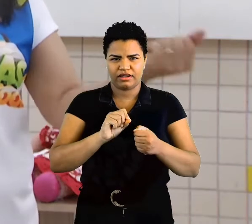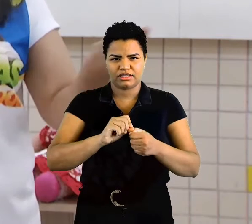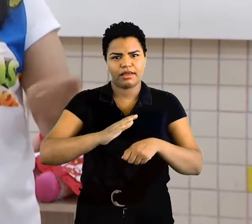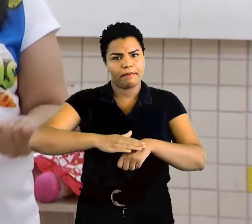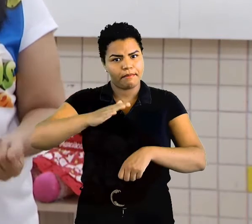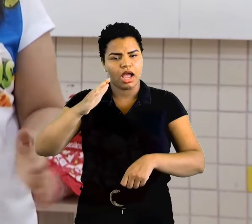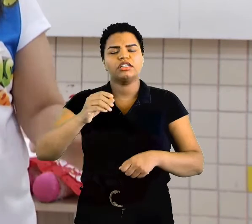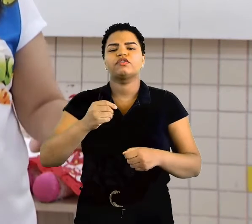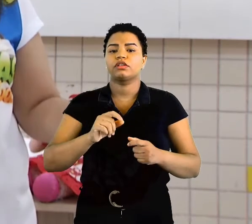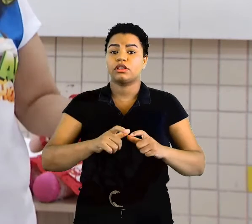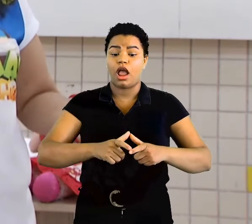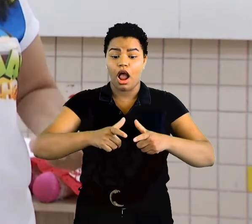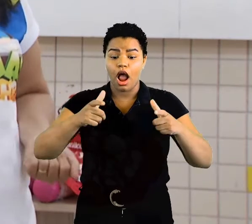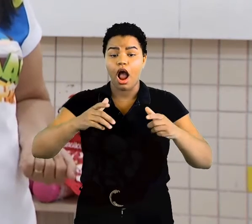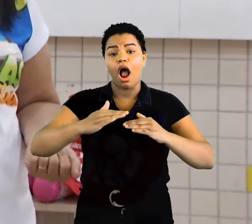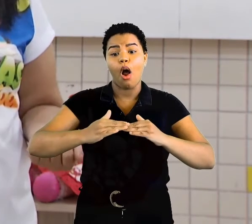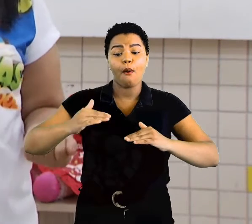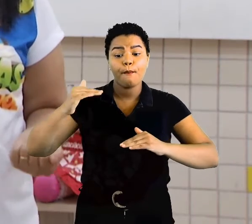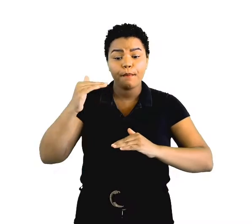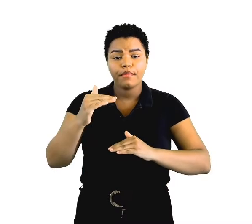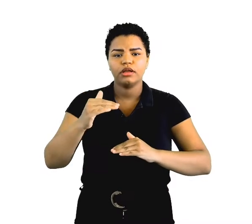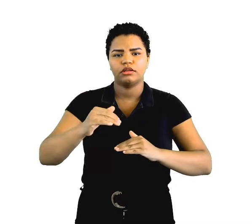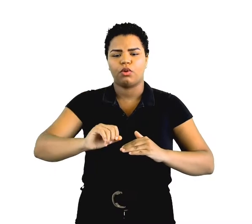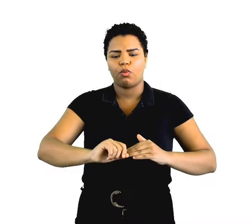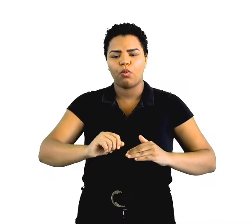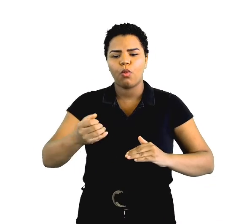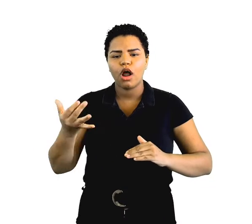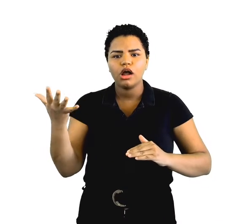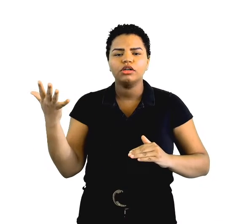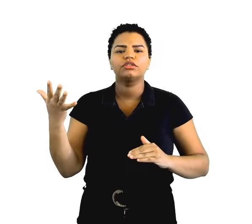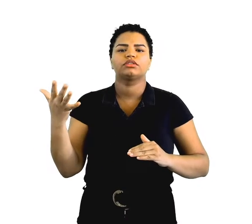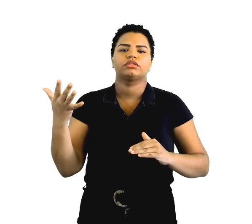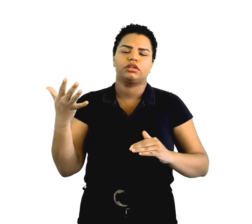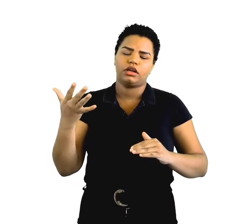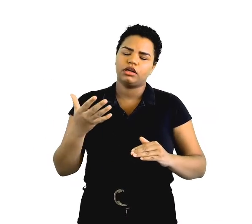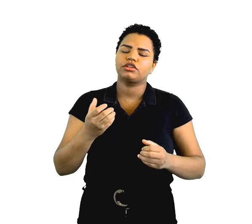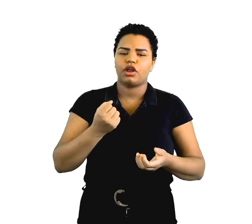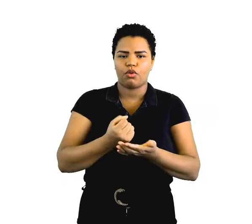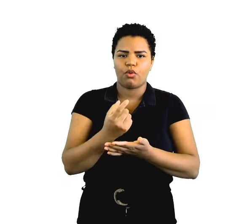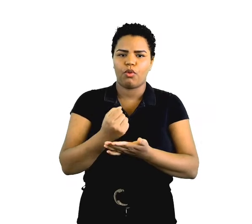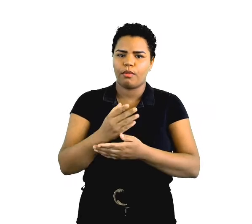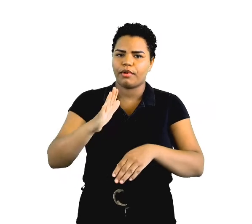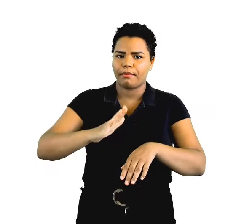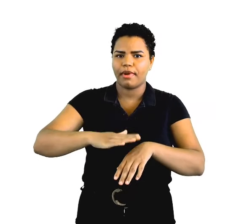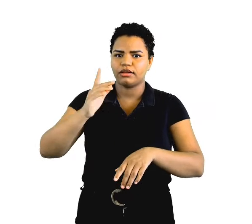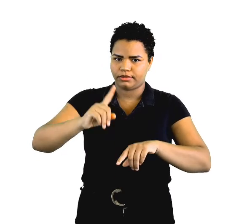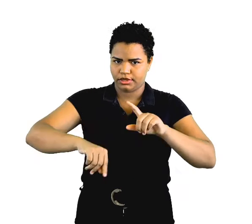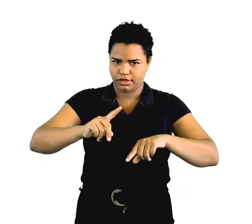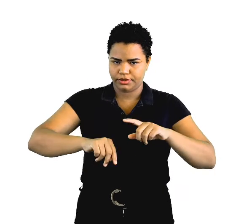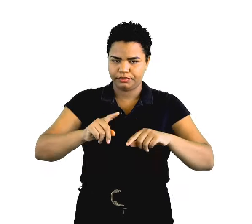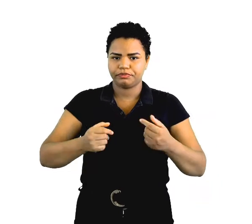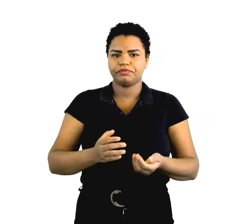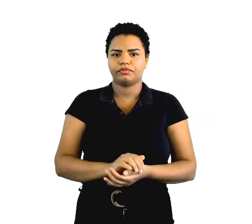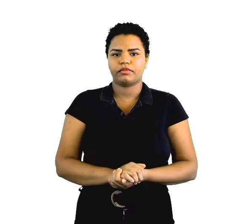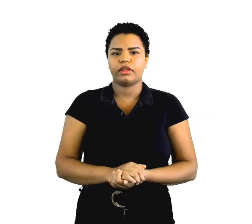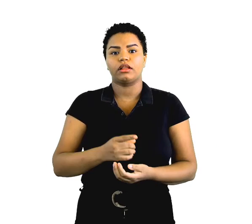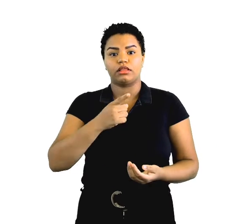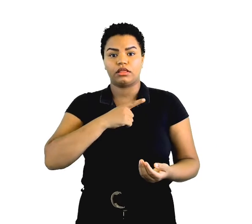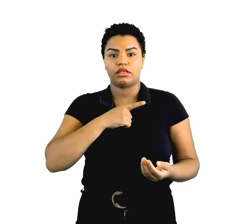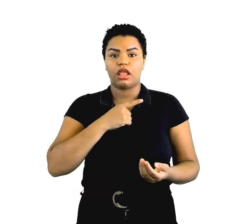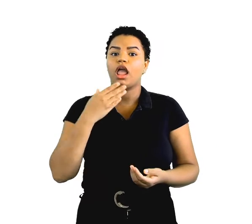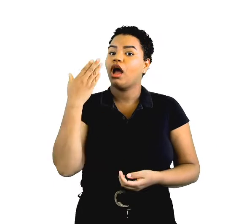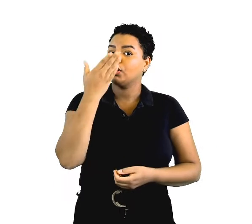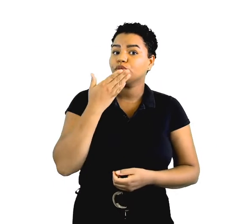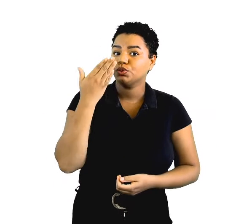quantidades, aumenta tudo direitinho e compra um pouquinho mais. Você vai usar o açúcar refinado. Se você não tiver, bata